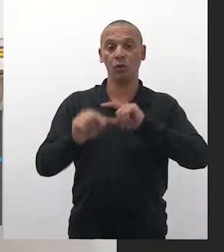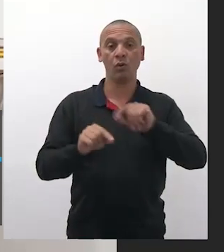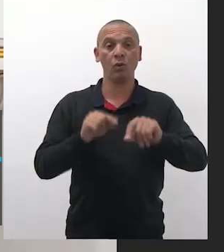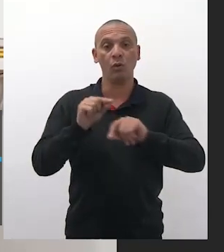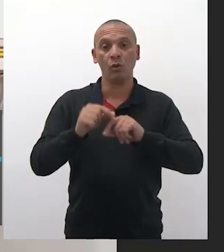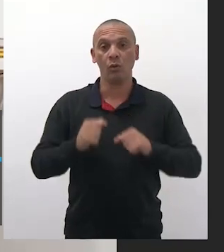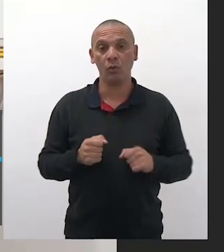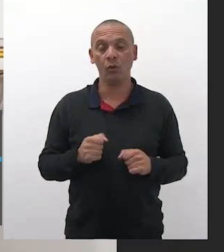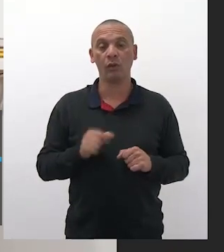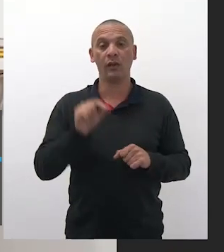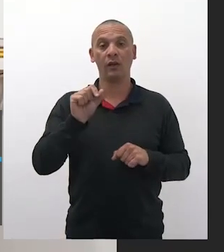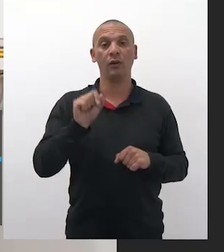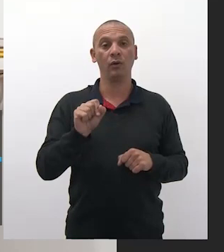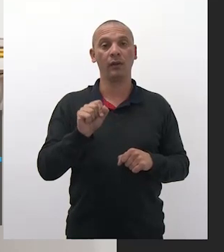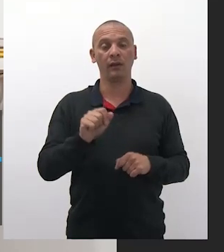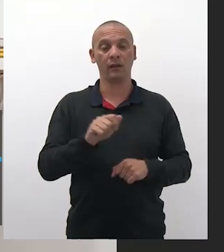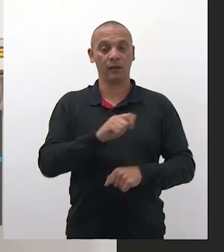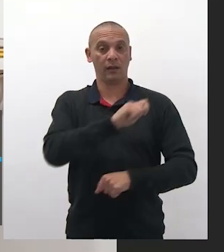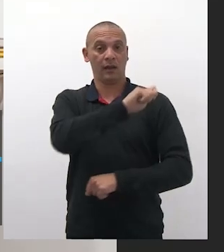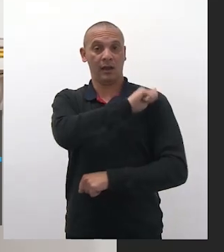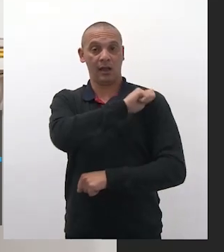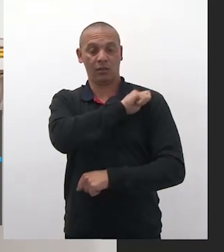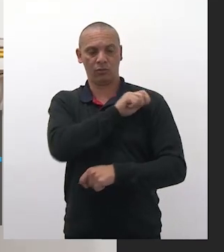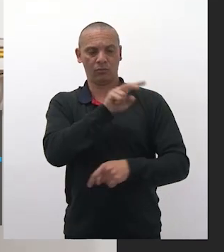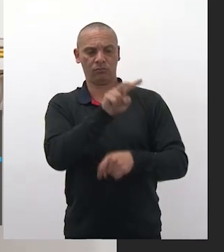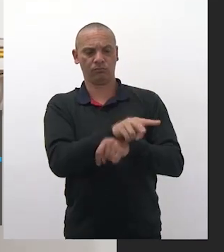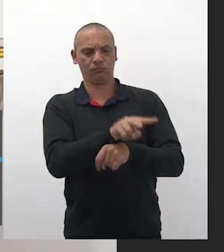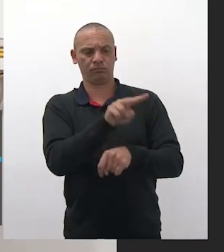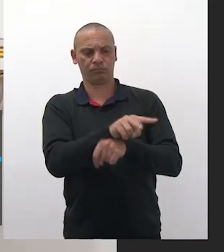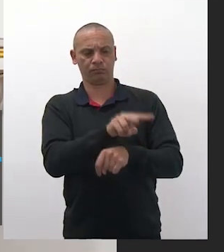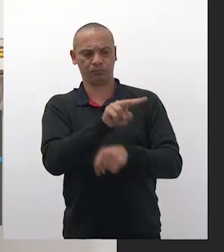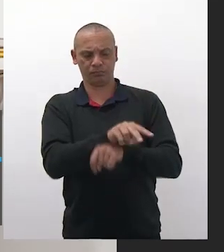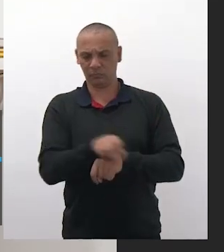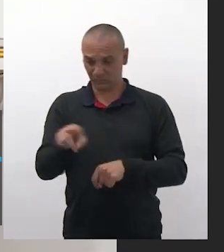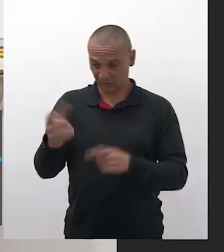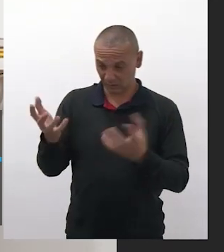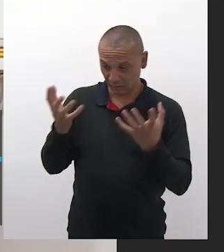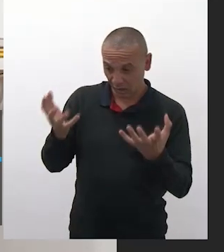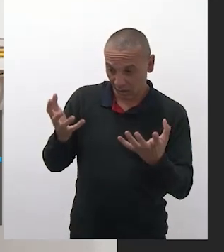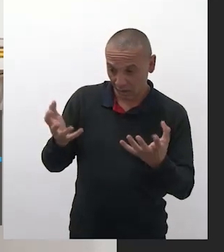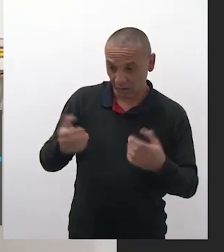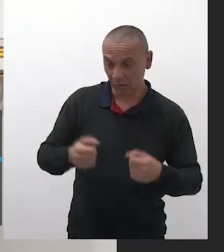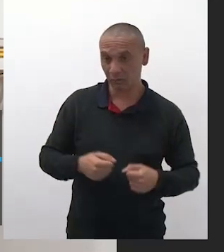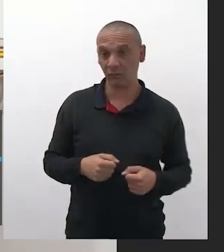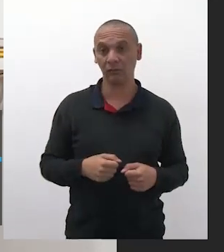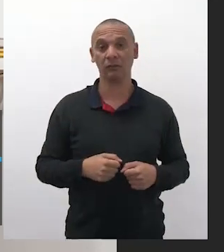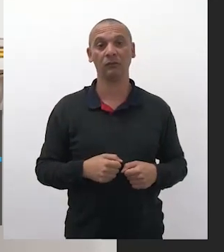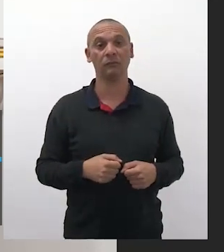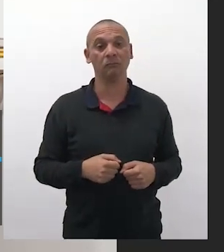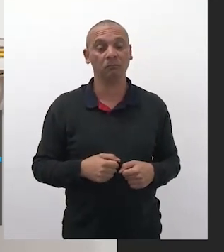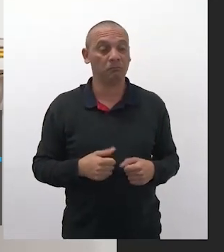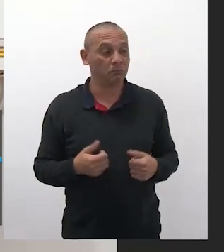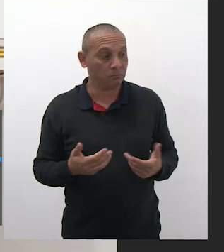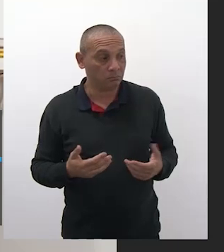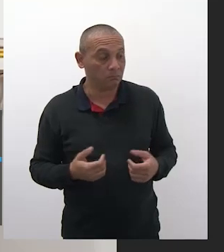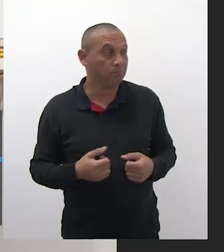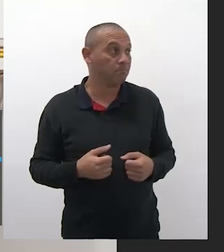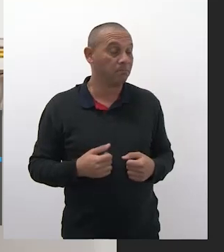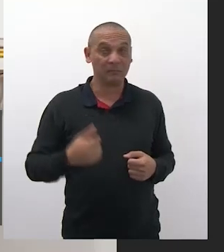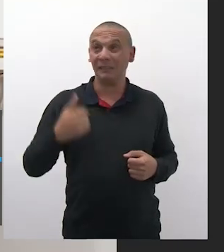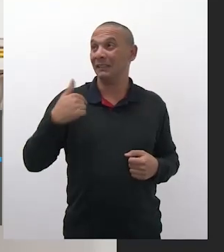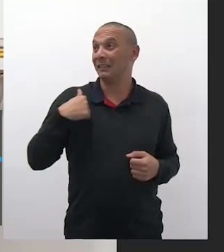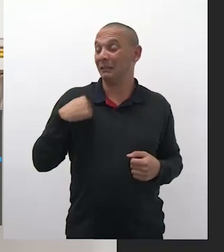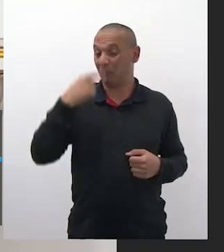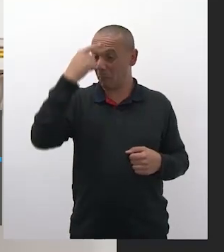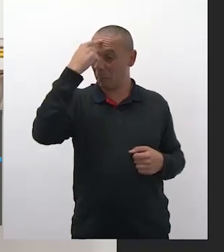é de inspetora de alunos. Eu não sei, você vai querer? Eu falei assim, nossa, será que eu não tenho